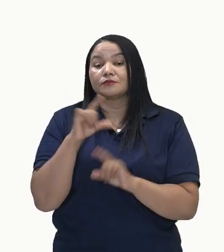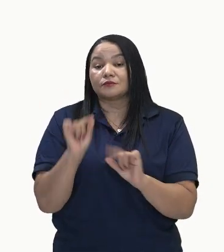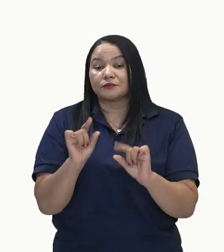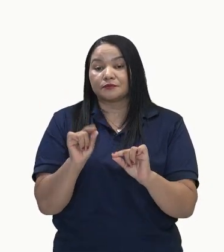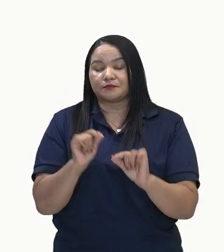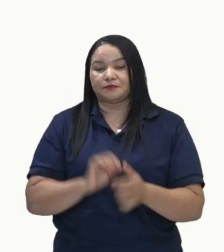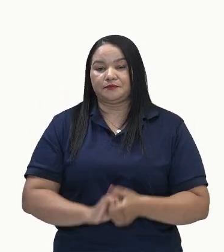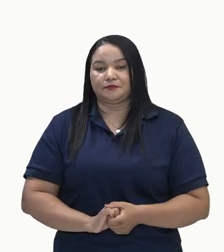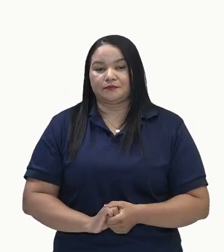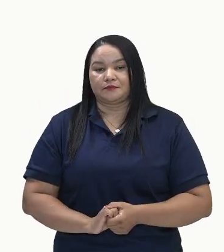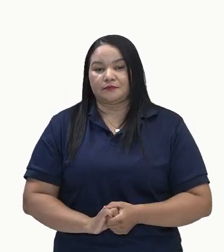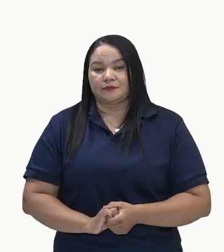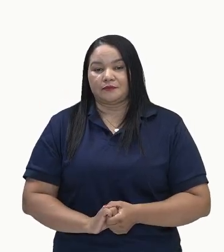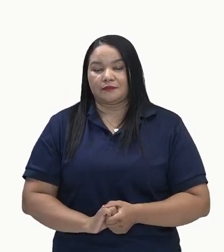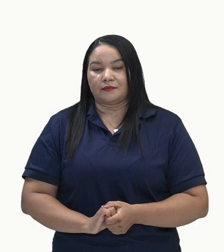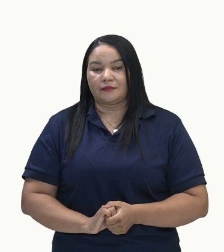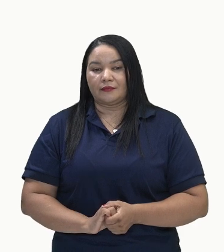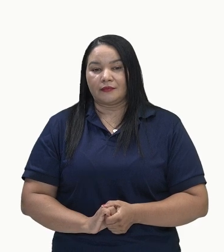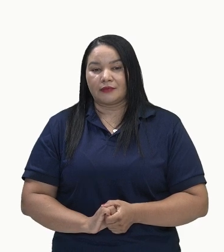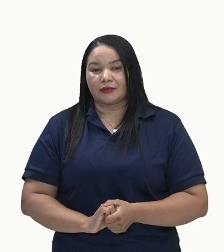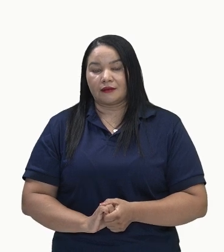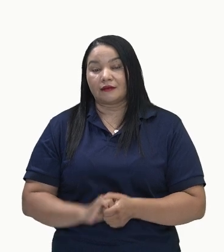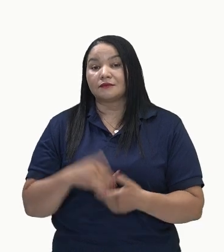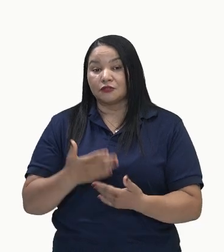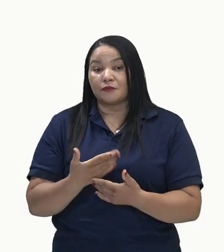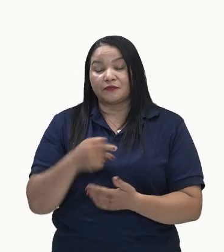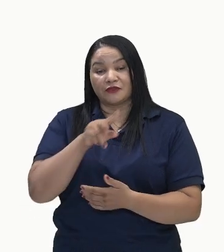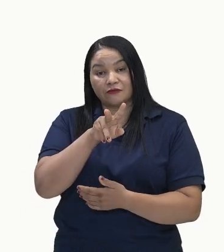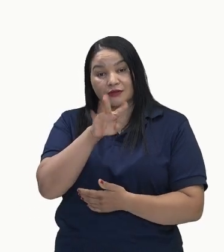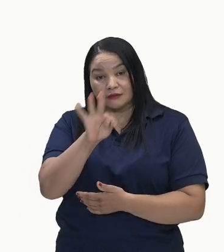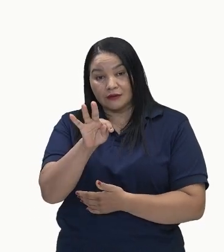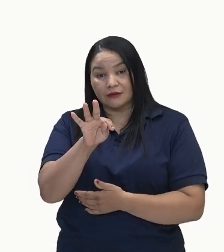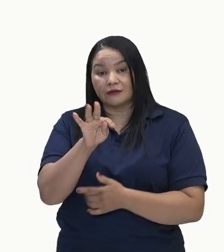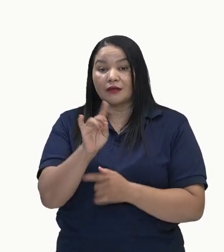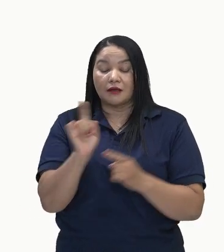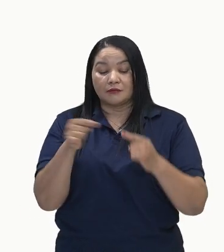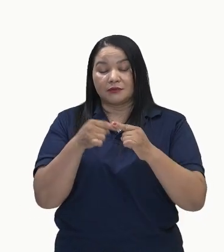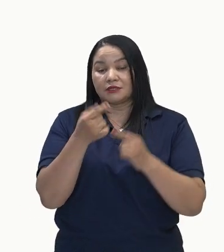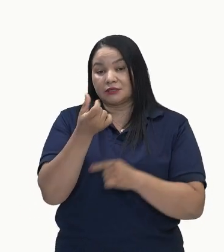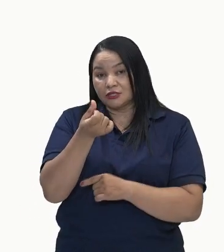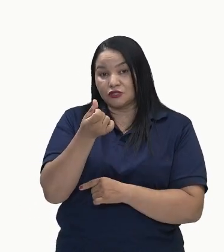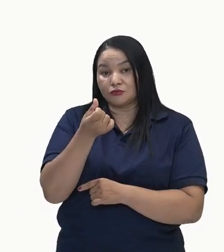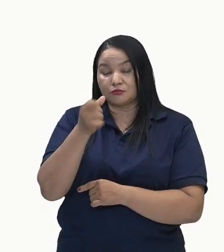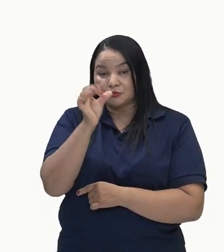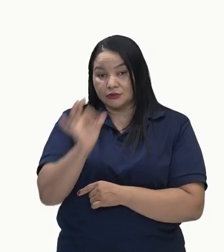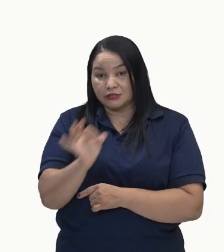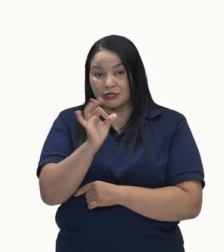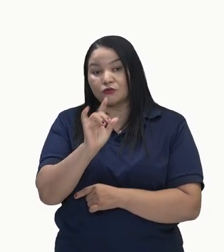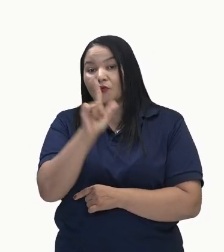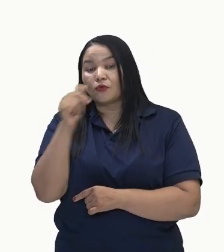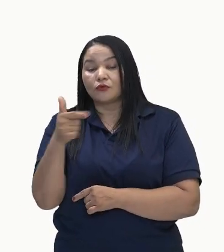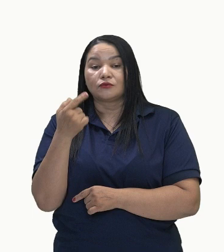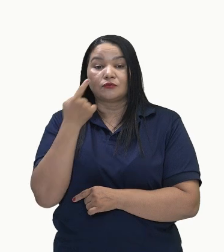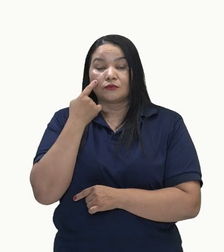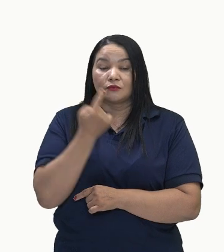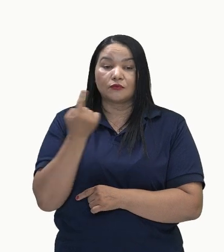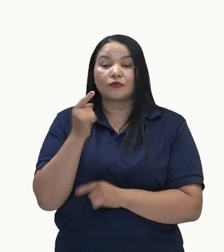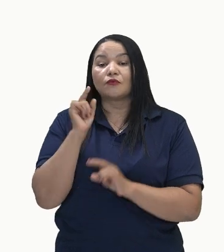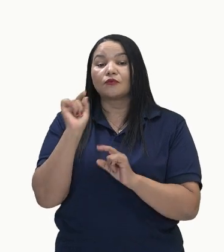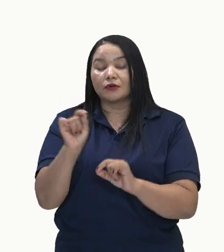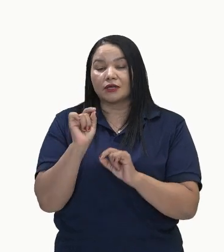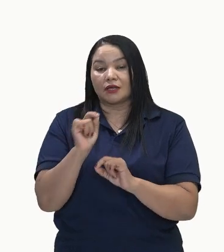aqui, a questão do Vale Transporte, que equivale a 6%. Né? Outra situação que vocês viram